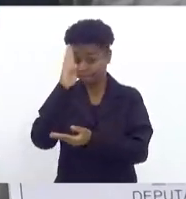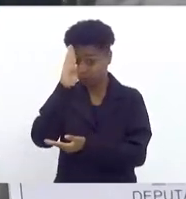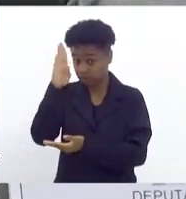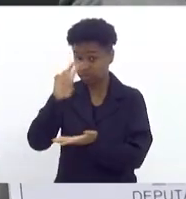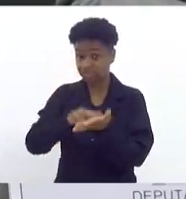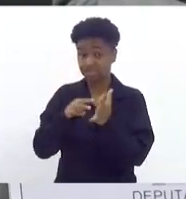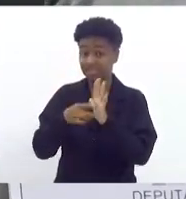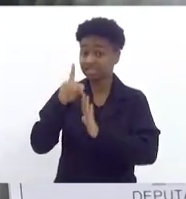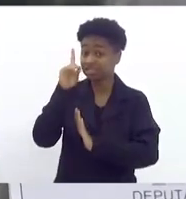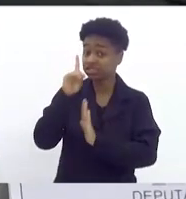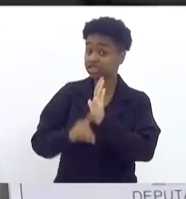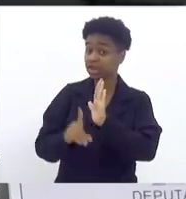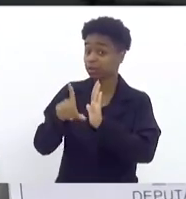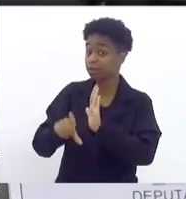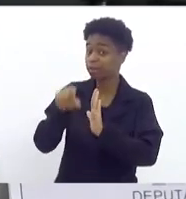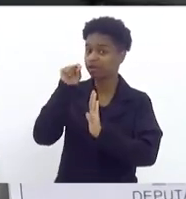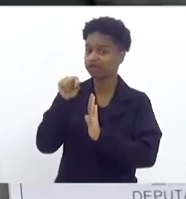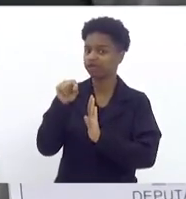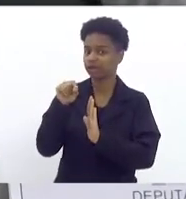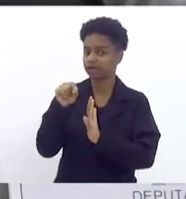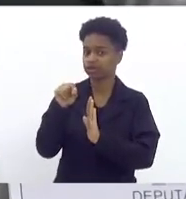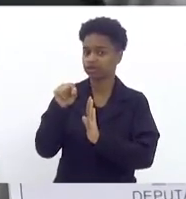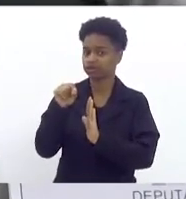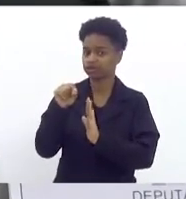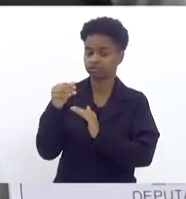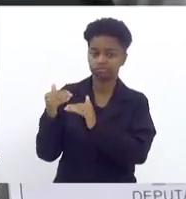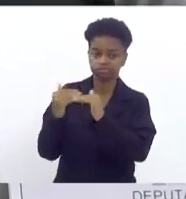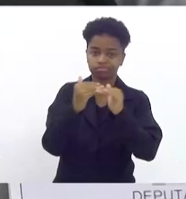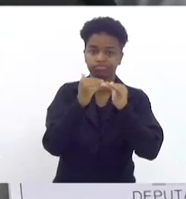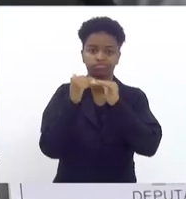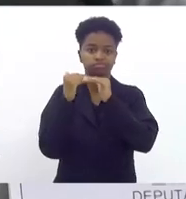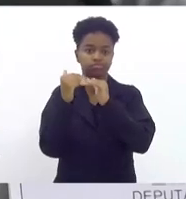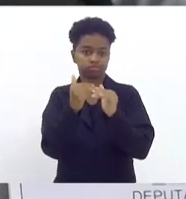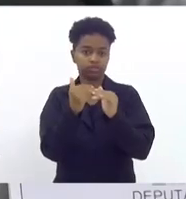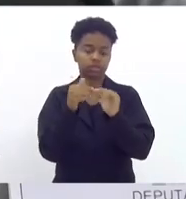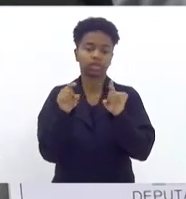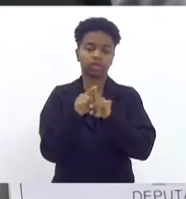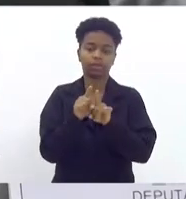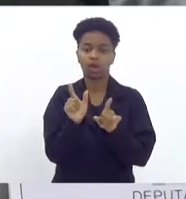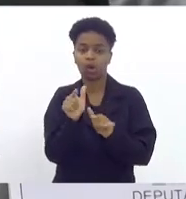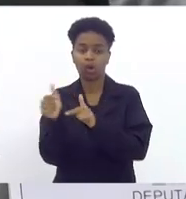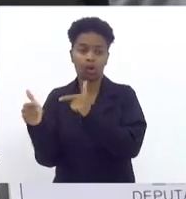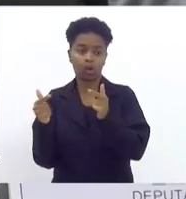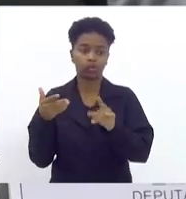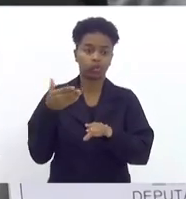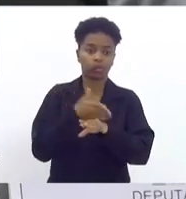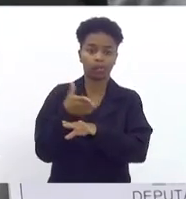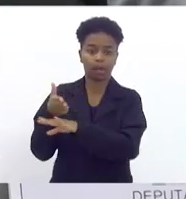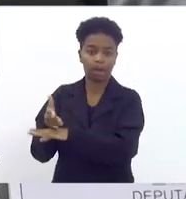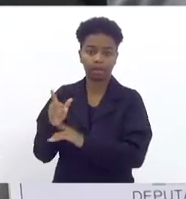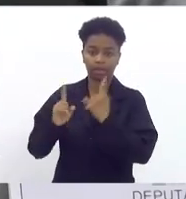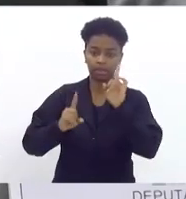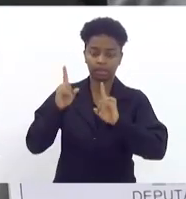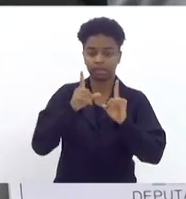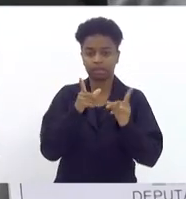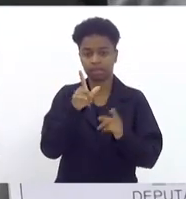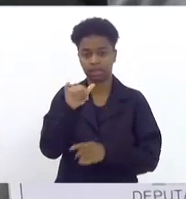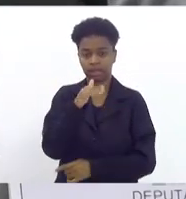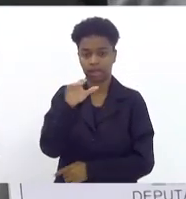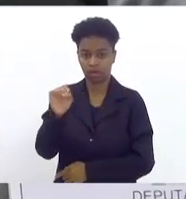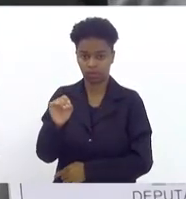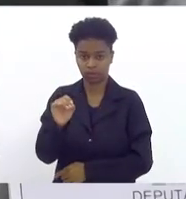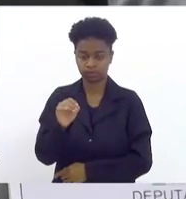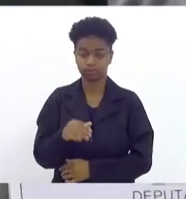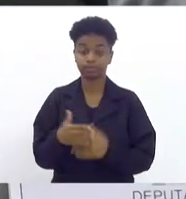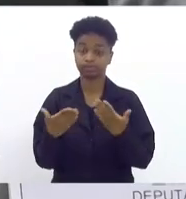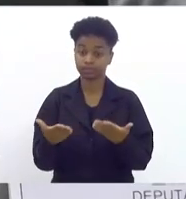significa direito de preferência em igualdade de condições com outro participante do leilão de alienação. Ou